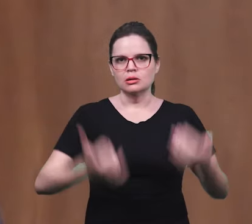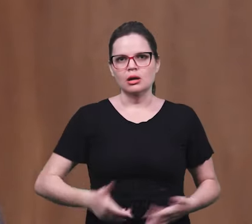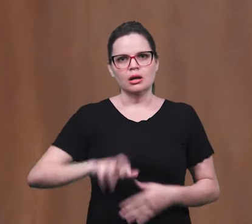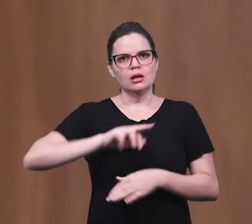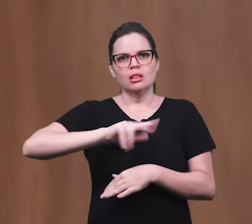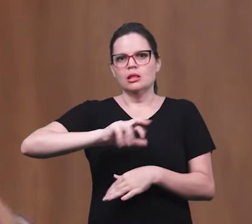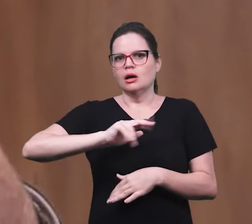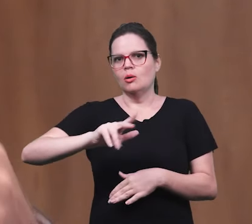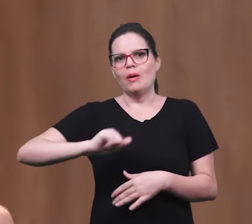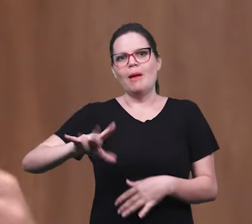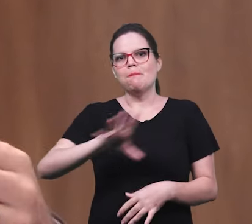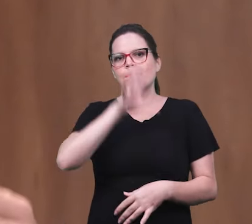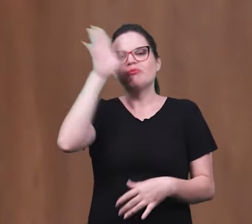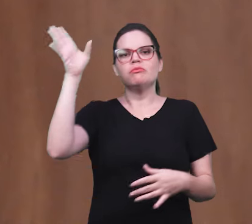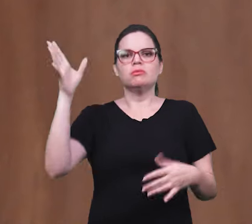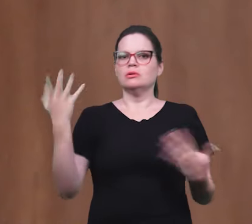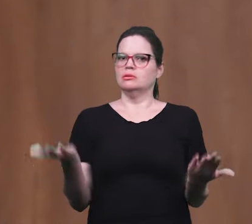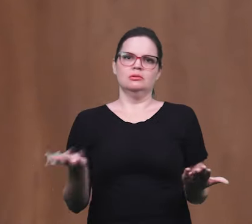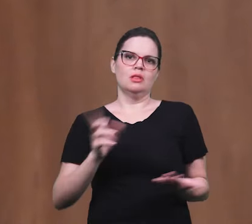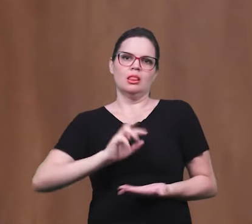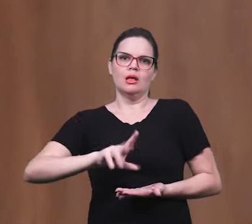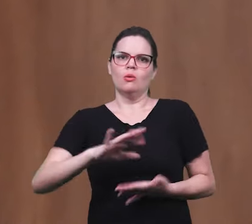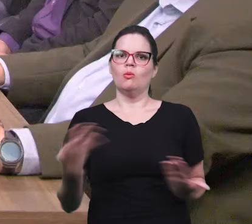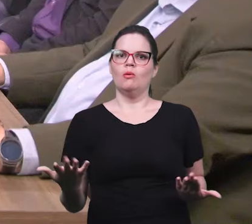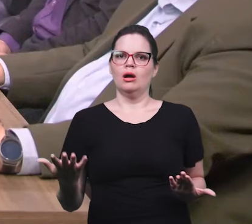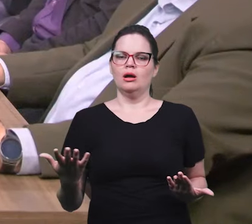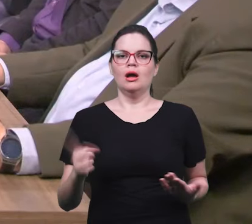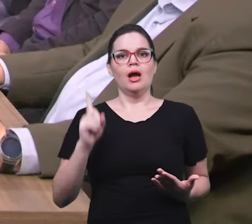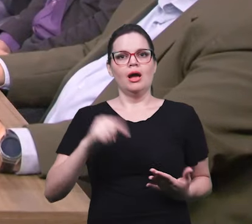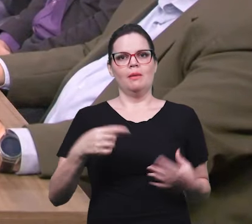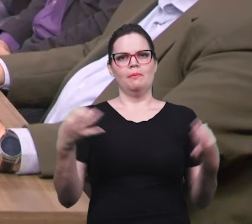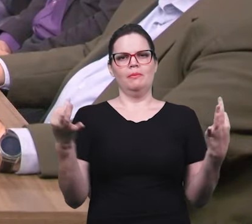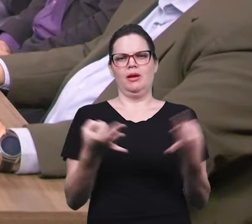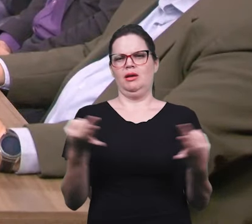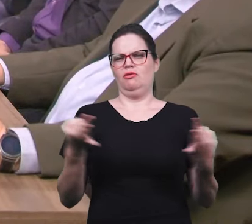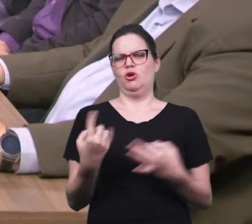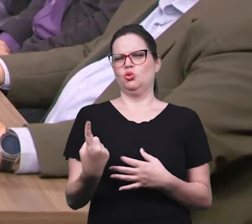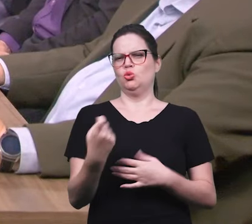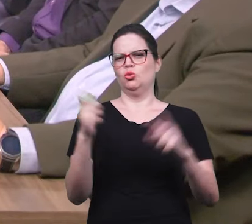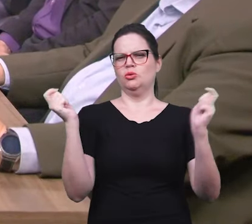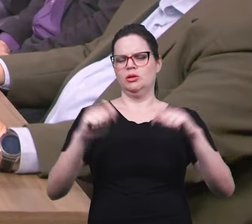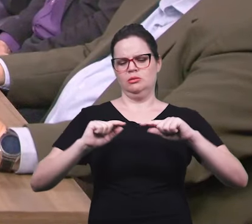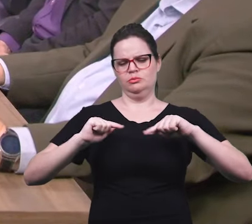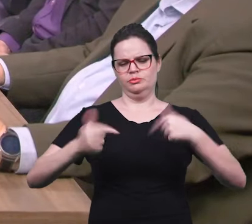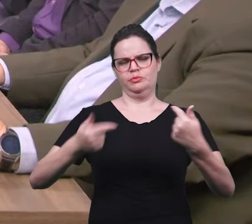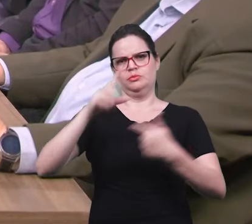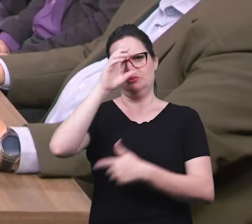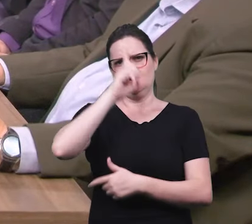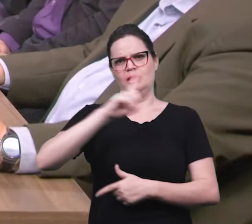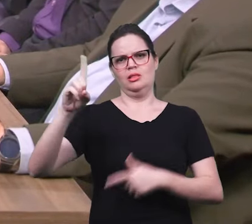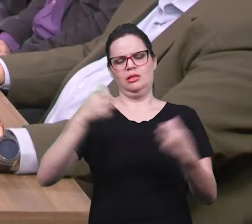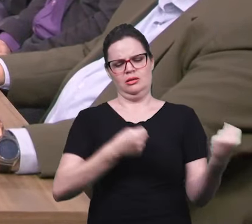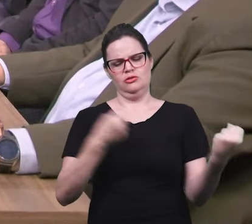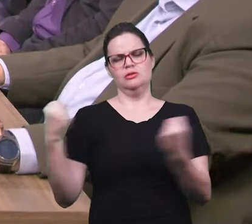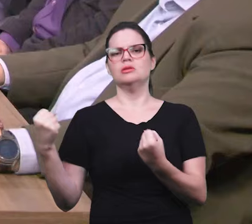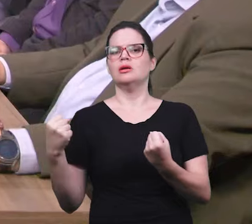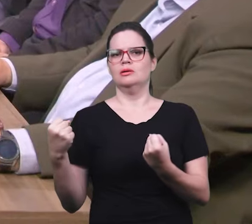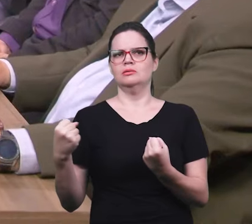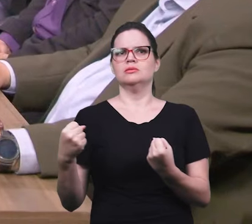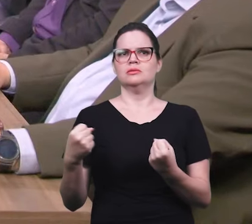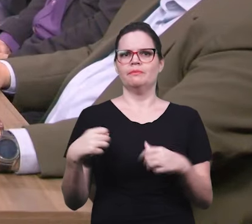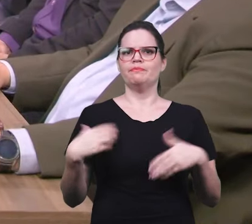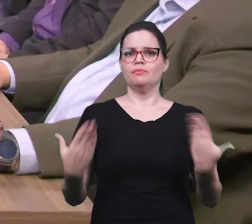engenharia perfeita que só Deus pode fazer, né? Por isso o termo energia é um termo usado exclusivamente